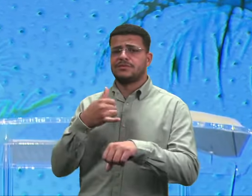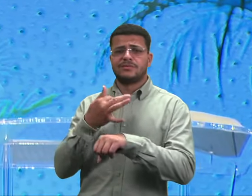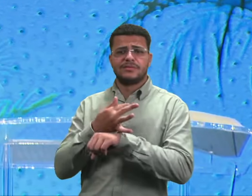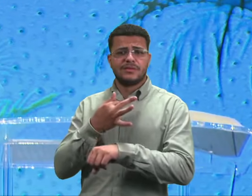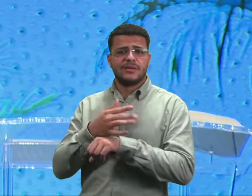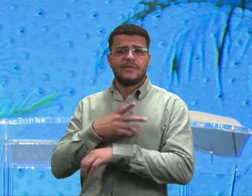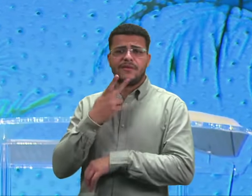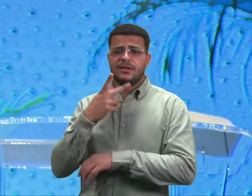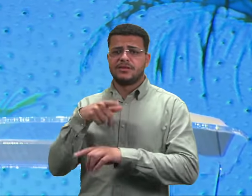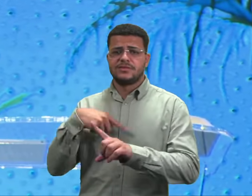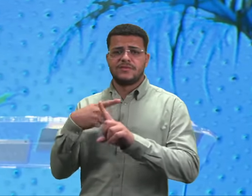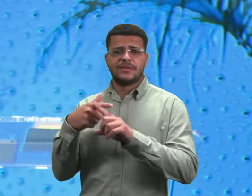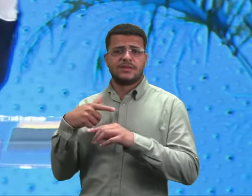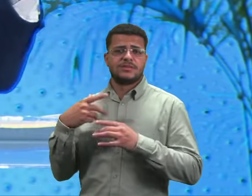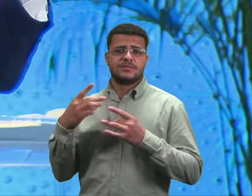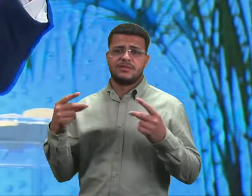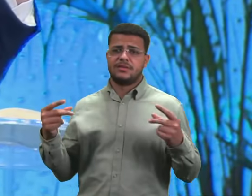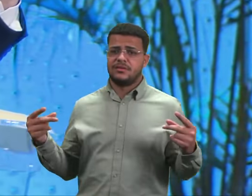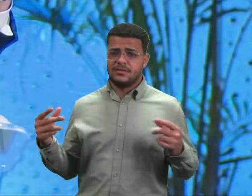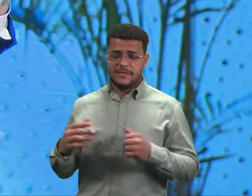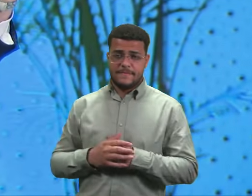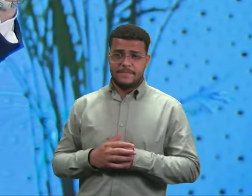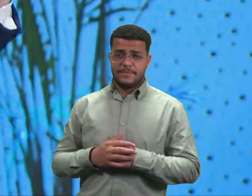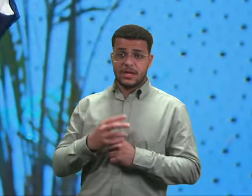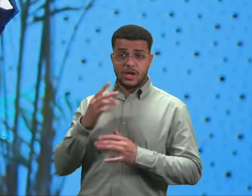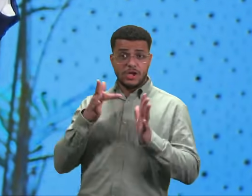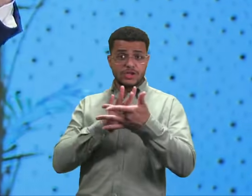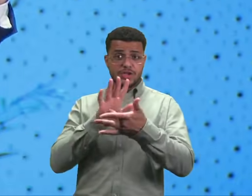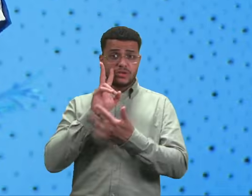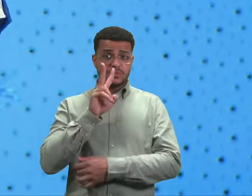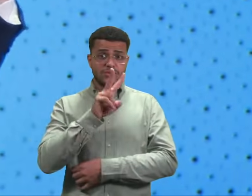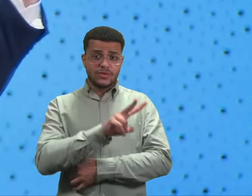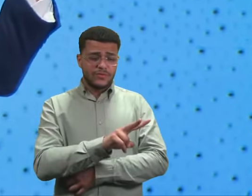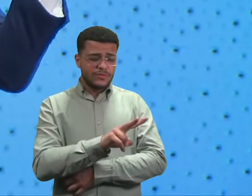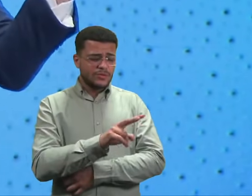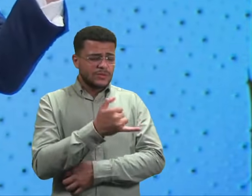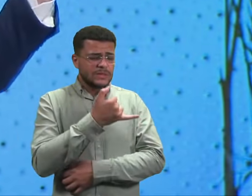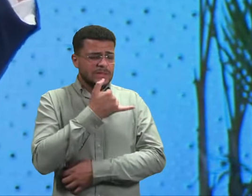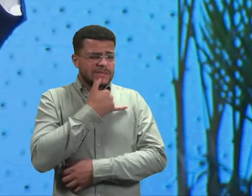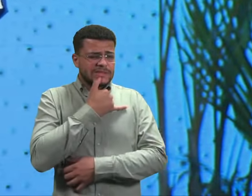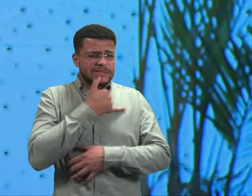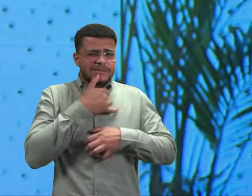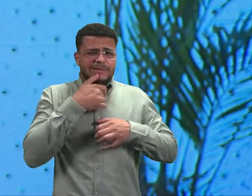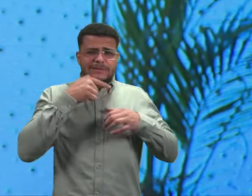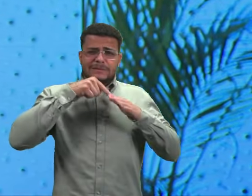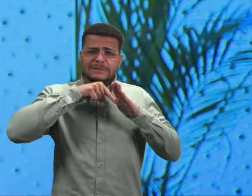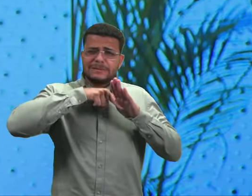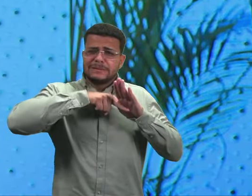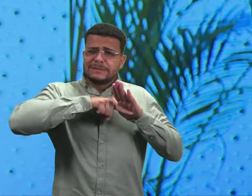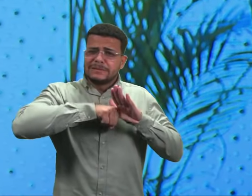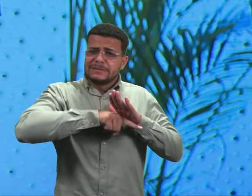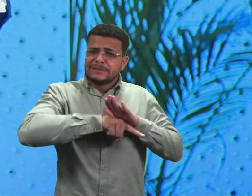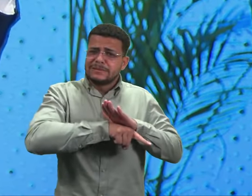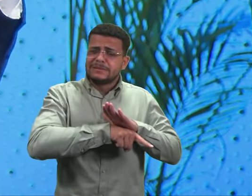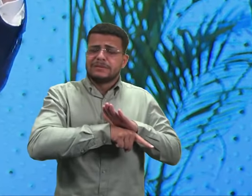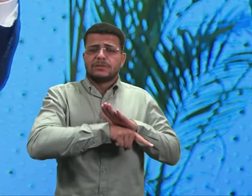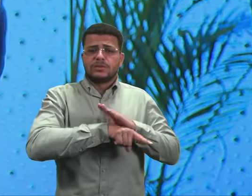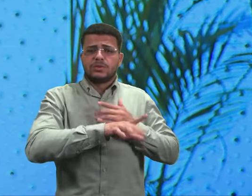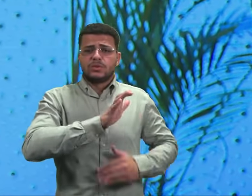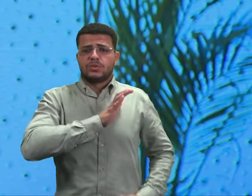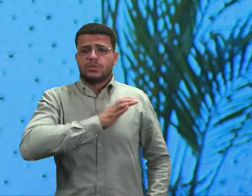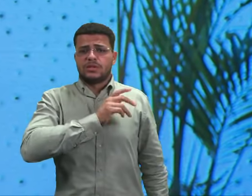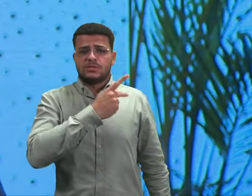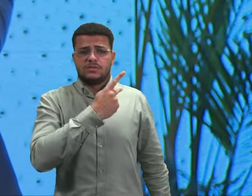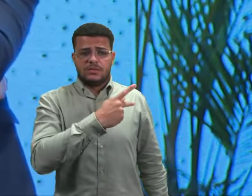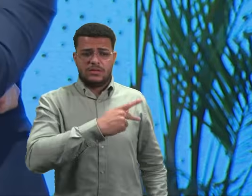E Jesus viu nos olhos deles uma tristeza profunda no coração deles.